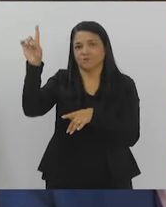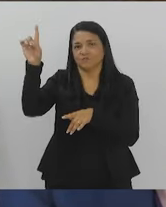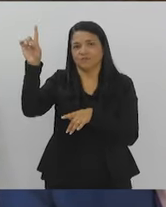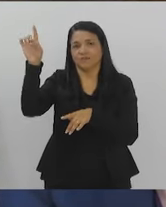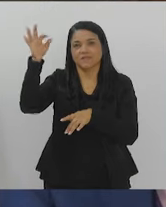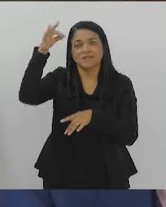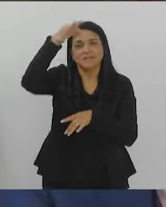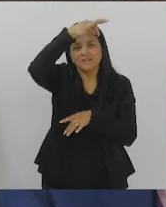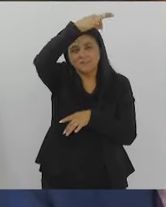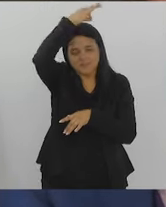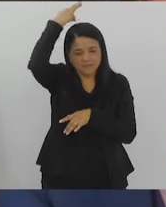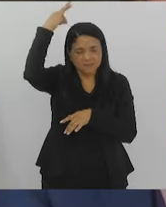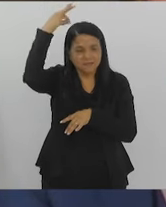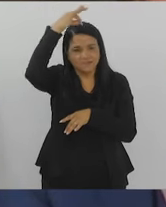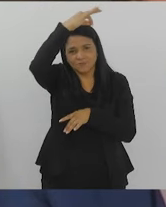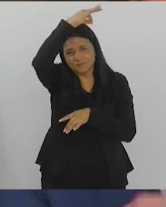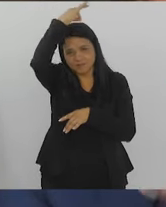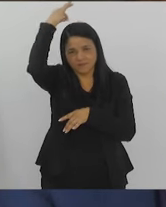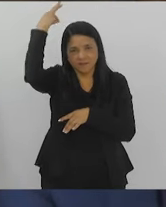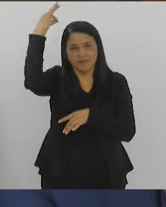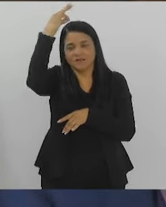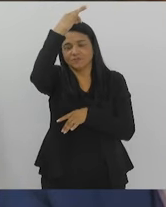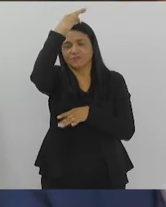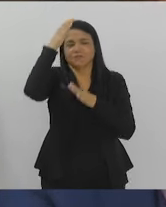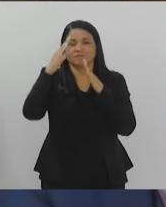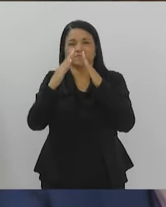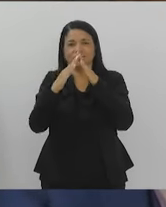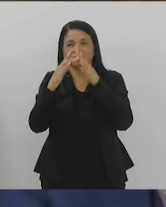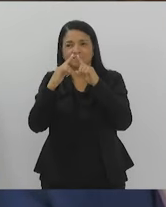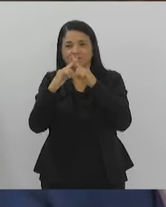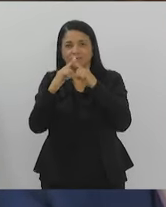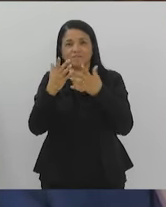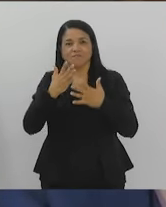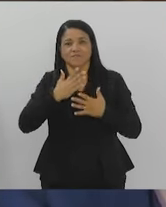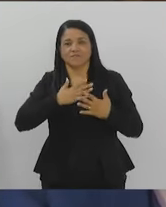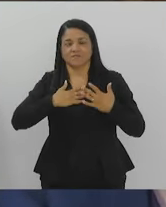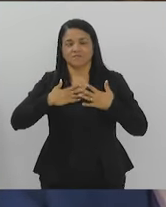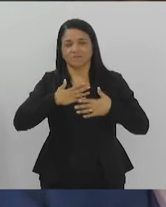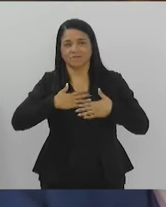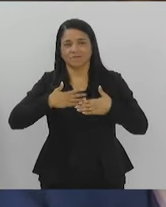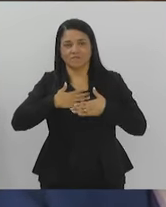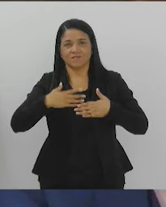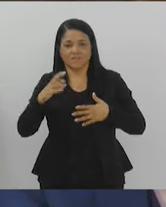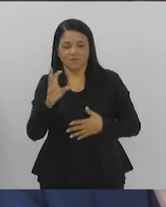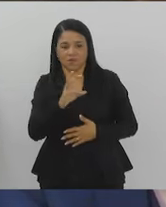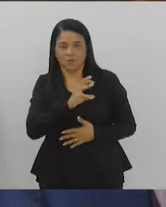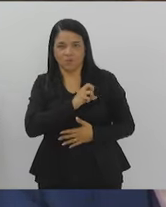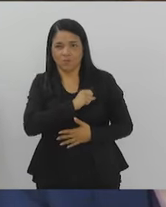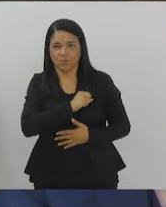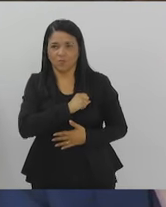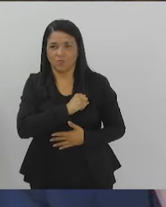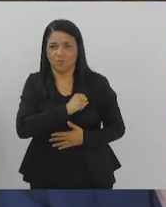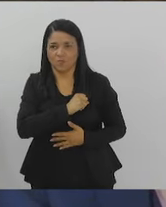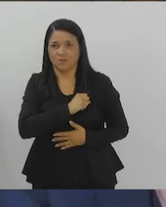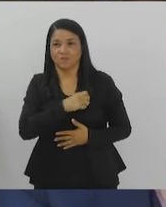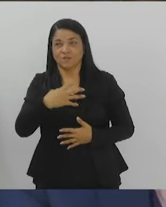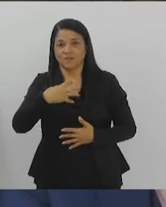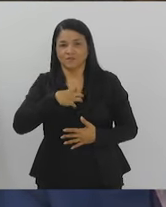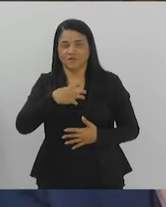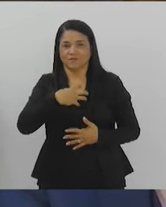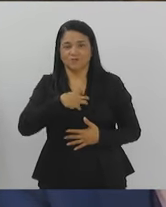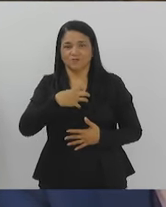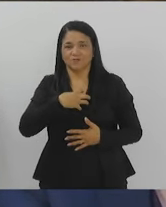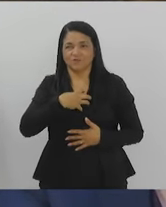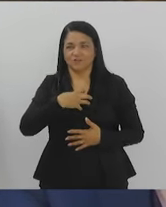Santidade convém à igreja, para gozarmos celeste amor. Nós sentimos a